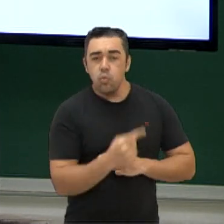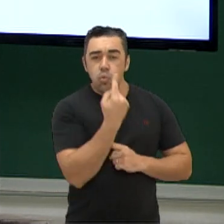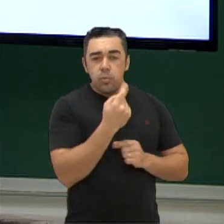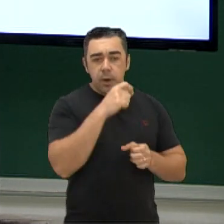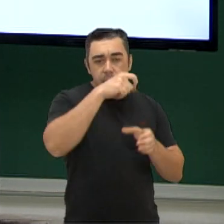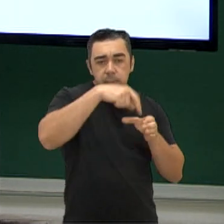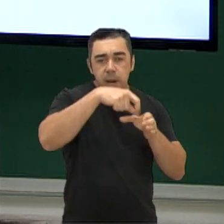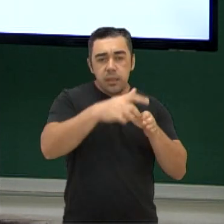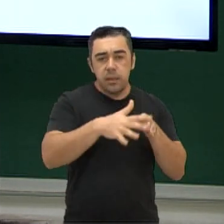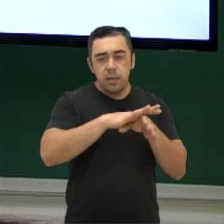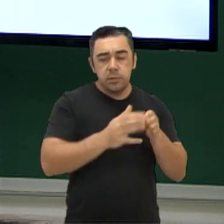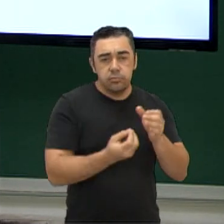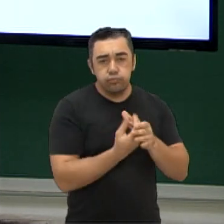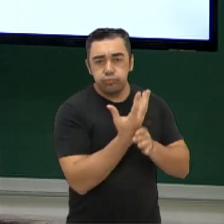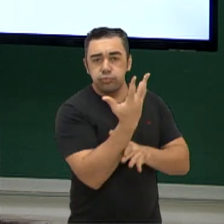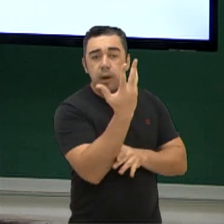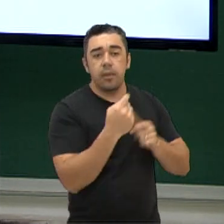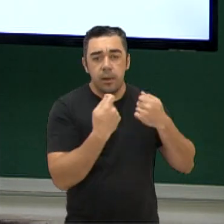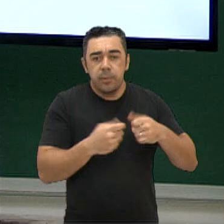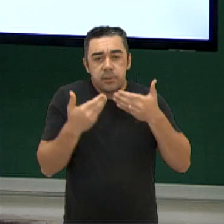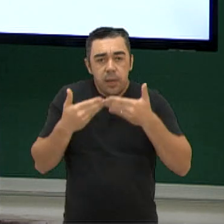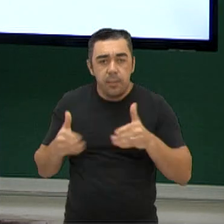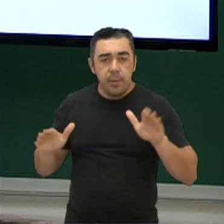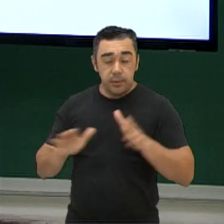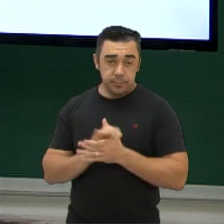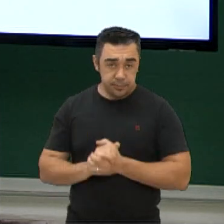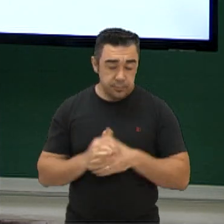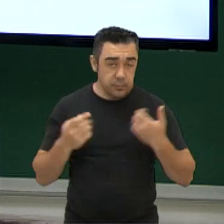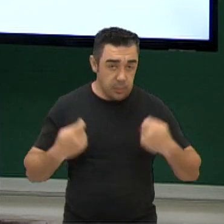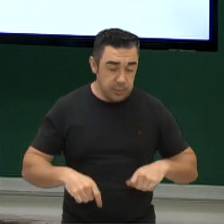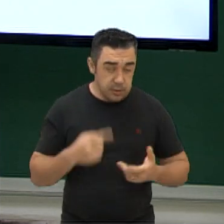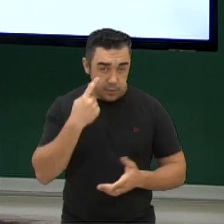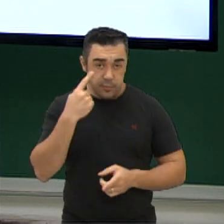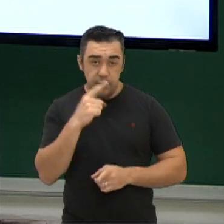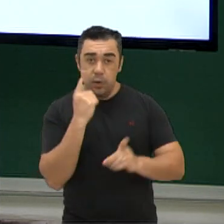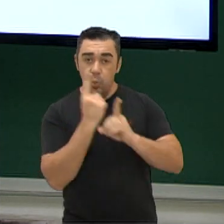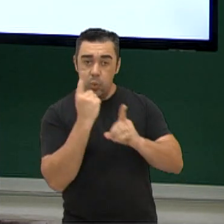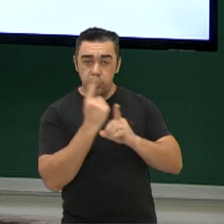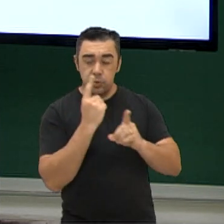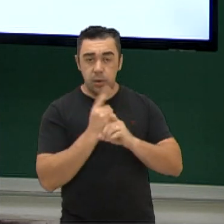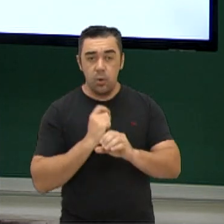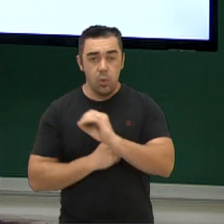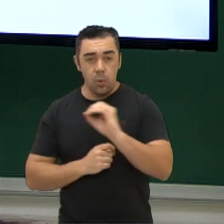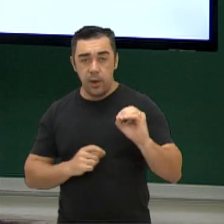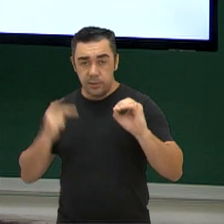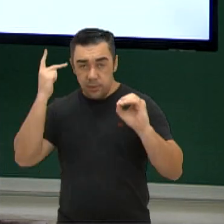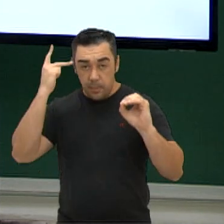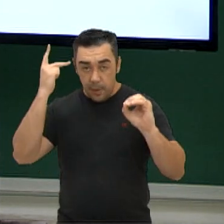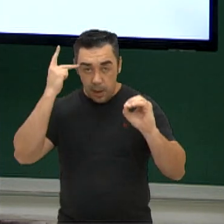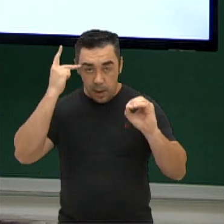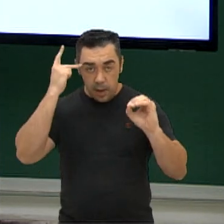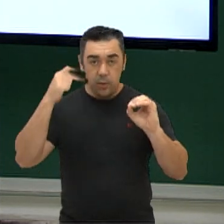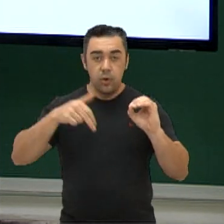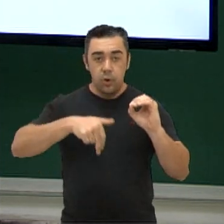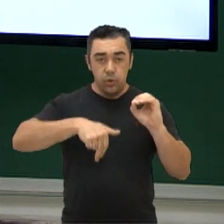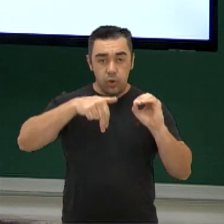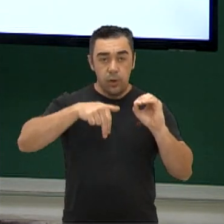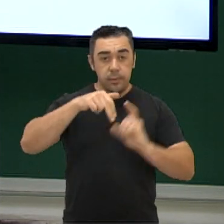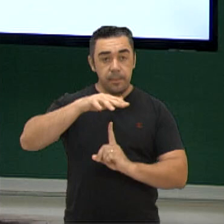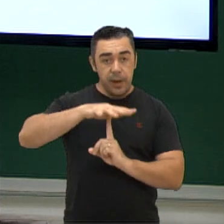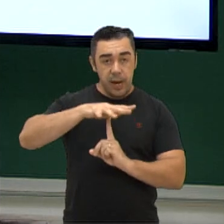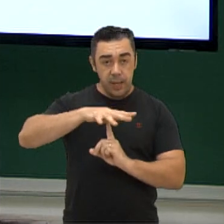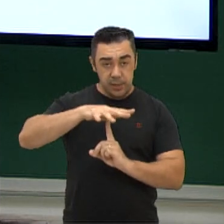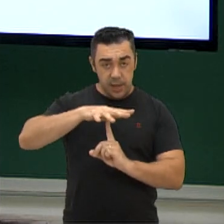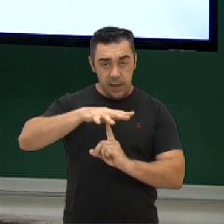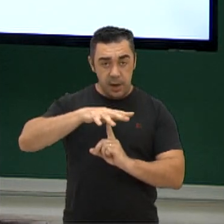extensiva e a necessidade dessas fronteiras abertas. Então nós vamos encontrar a produção de café no oeste paulista, no norte do Paraná, nós